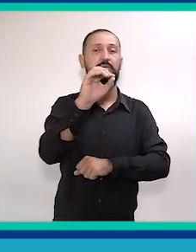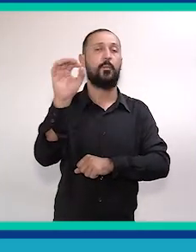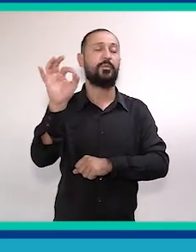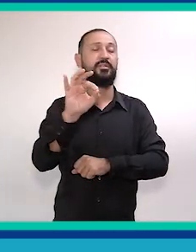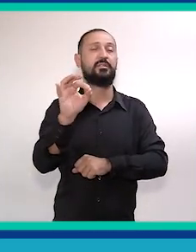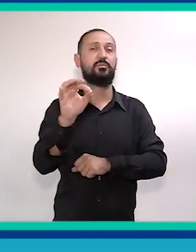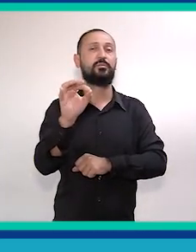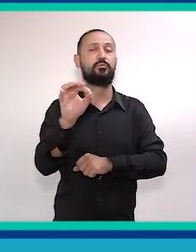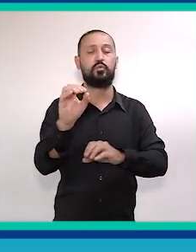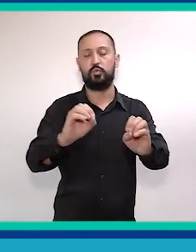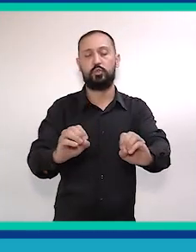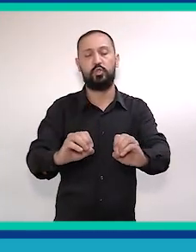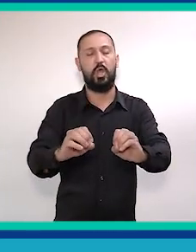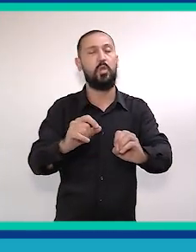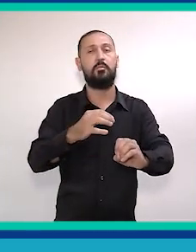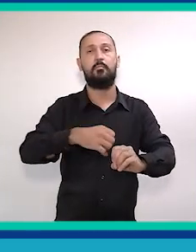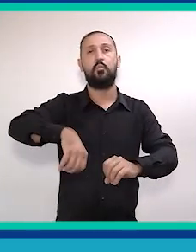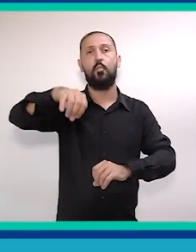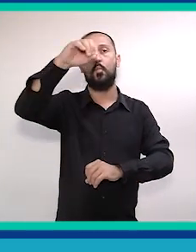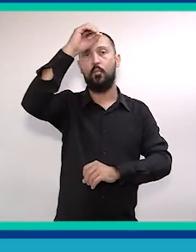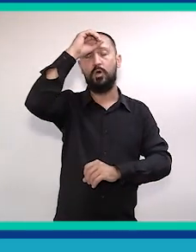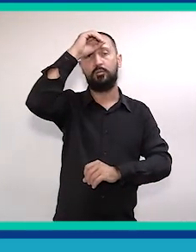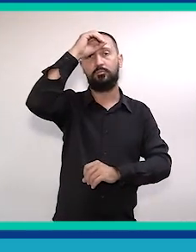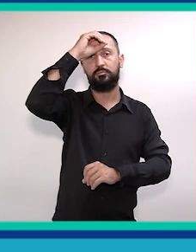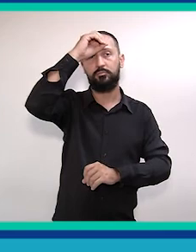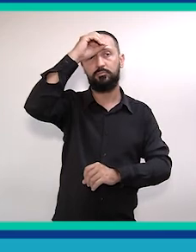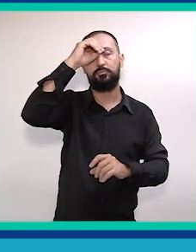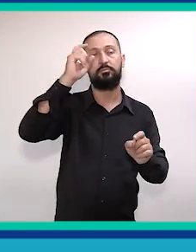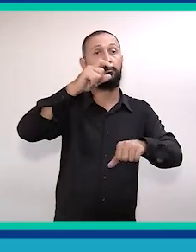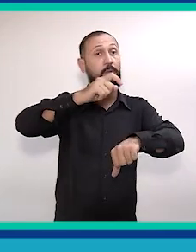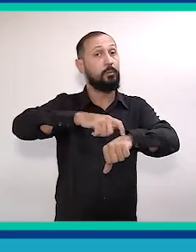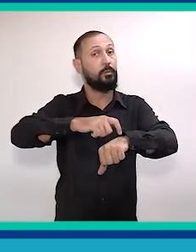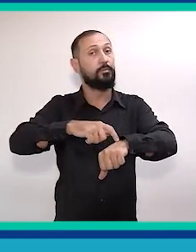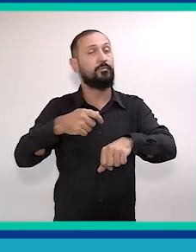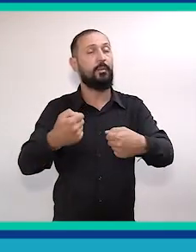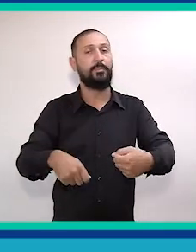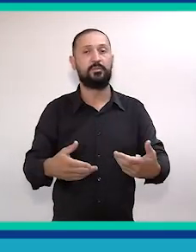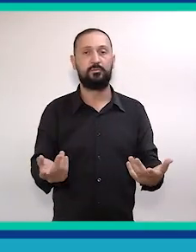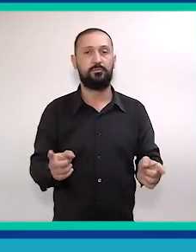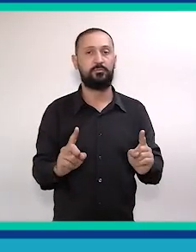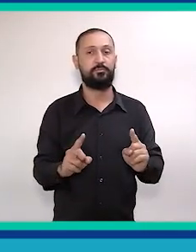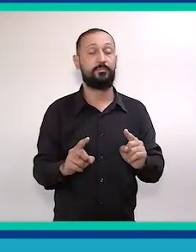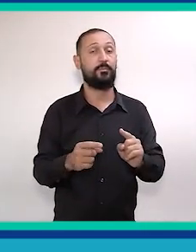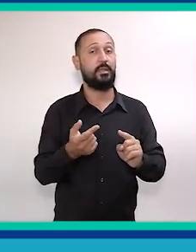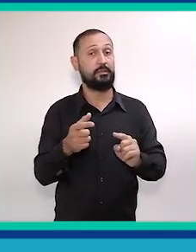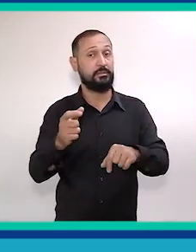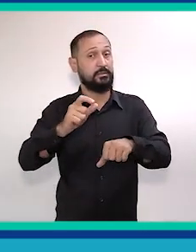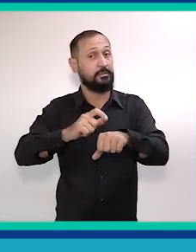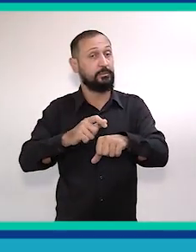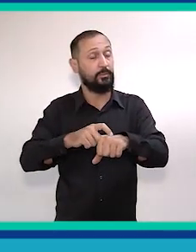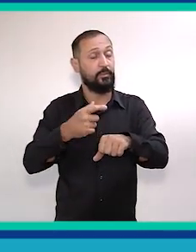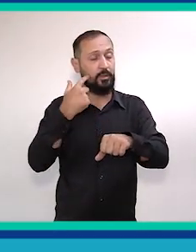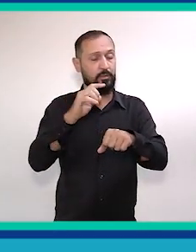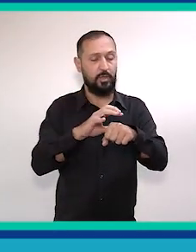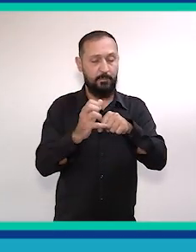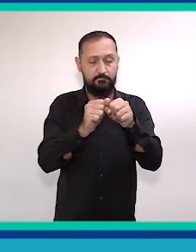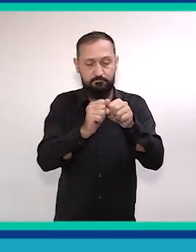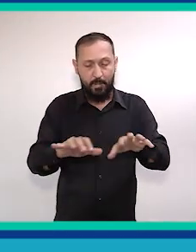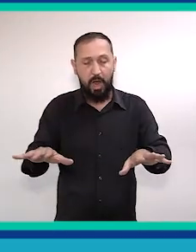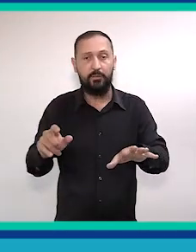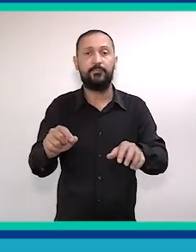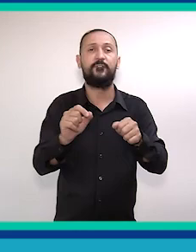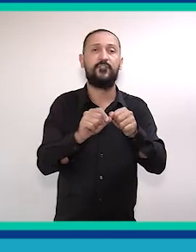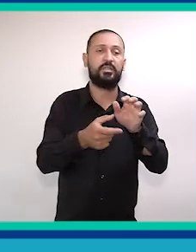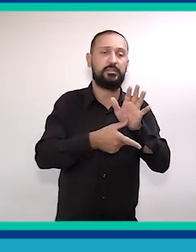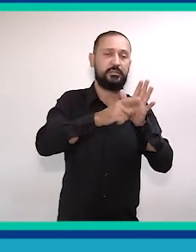algo 100% do zero, e foi justamente o momento que a gente precisou. Mas fora esse momento de